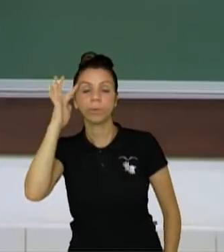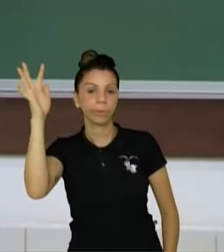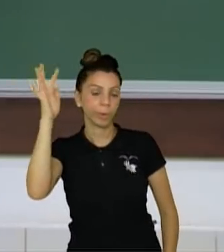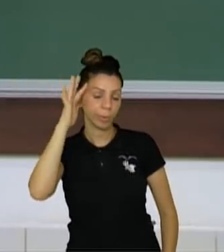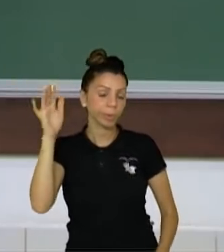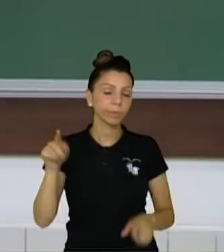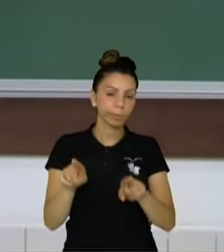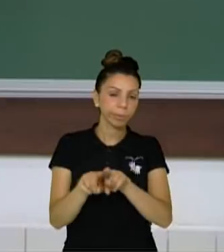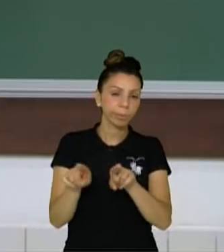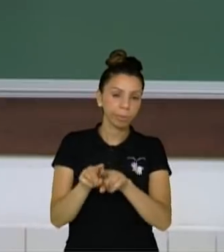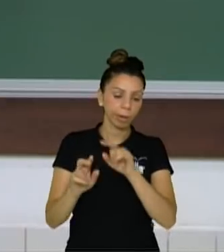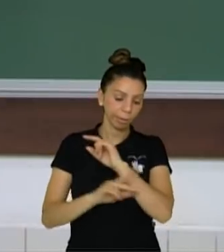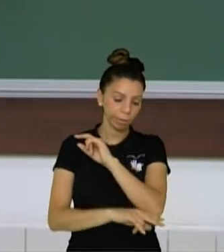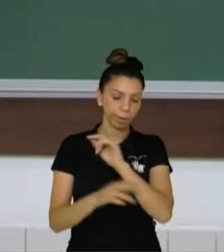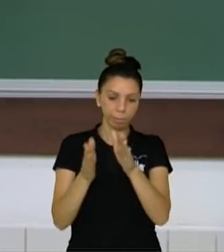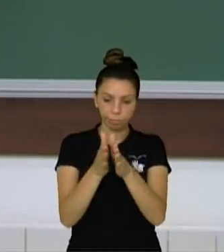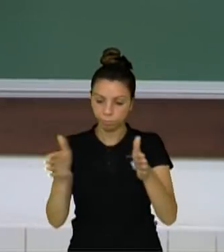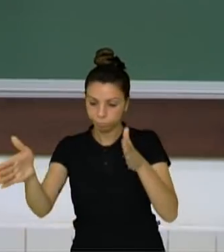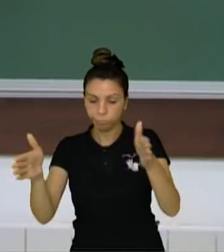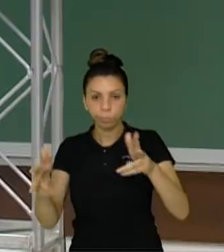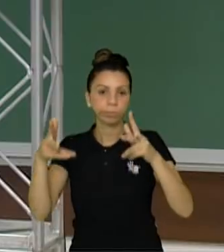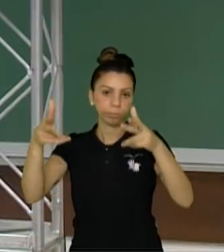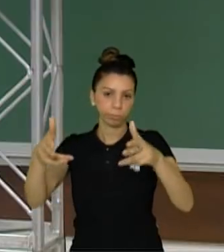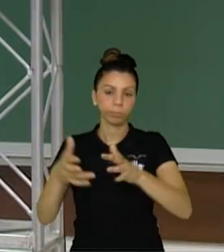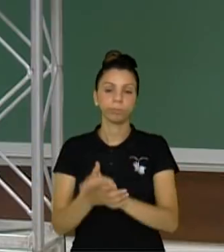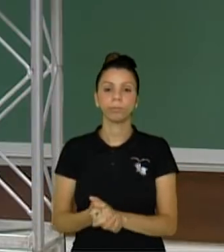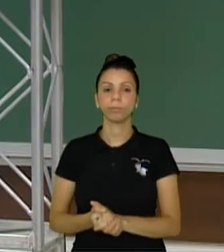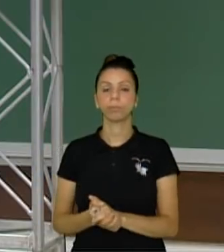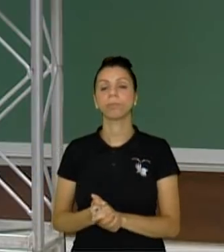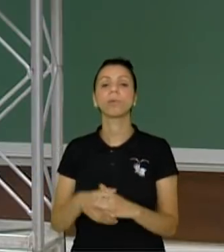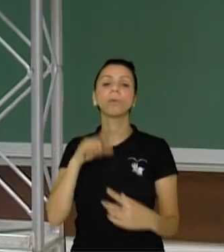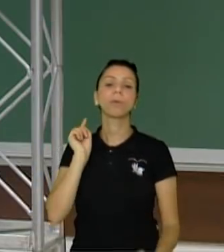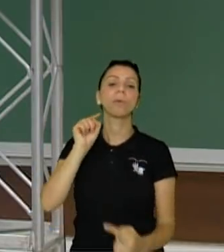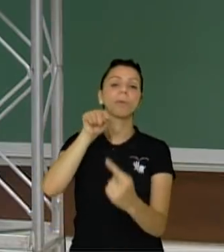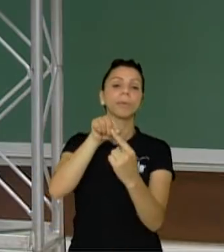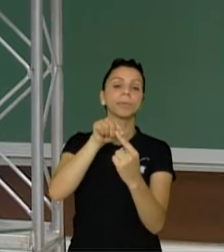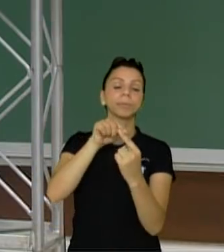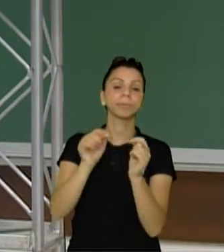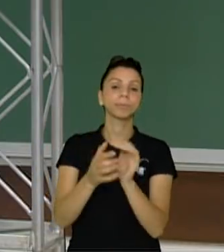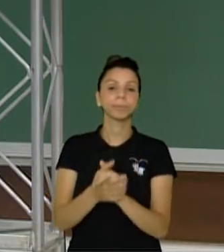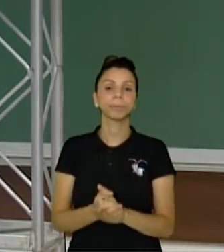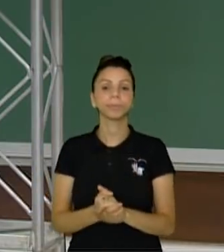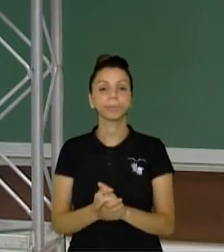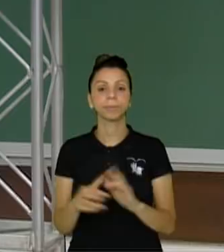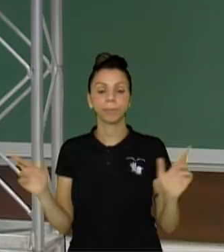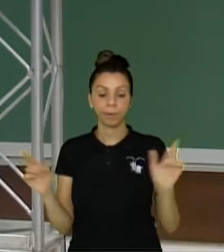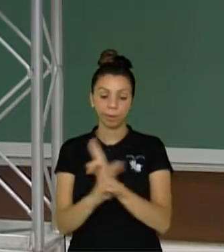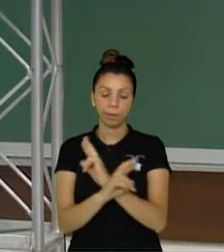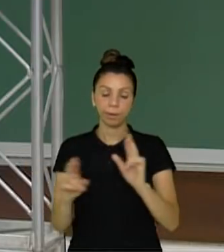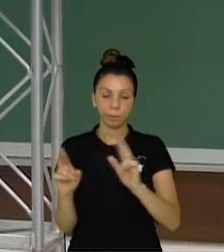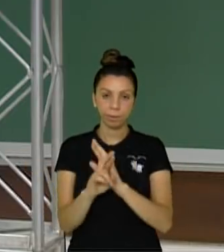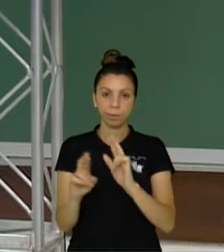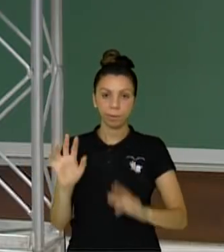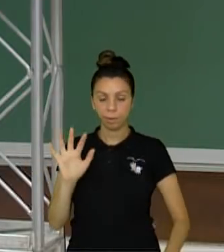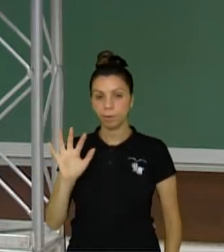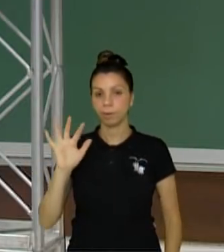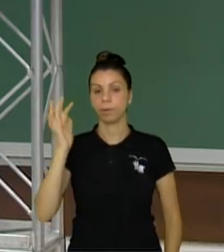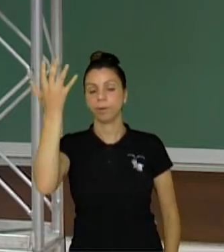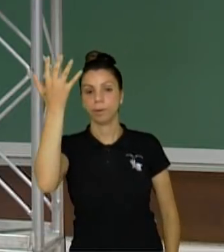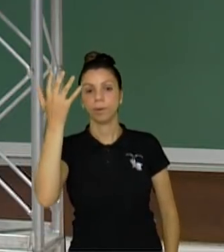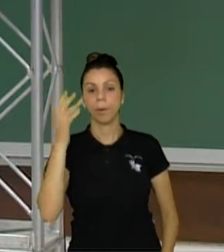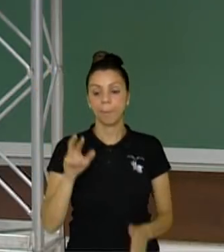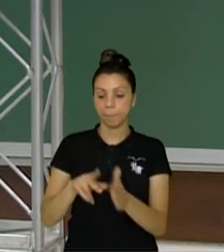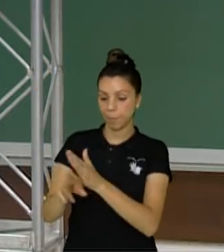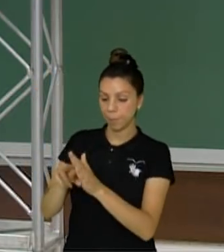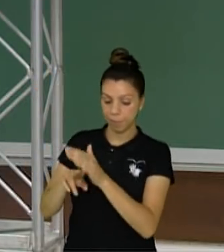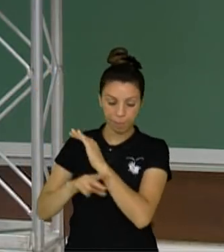mesmo período. Vamos em frente? Qual o nosso objetivo? Estabelecer relações causais entre ideologias raciais e